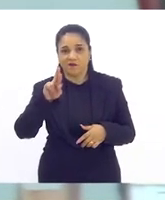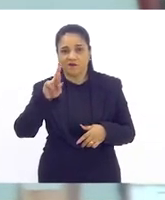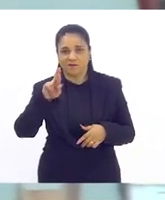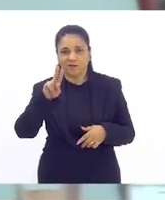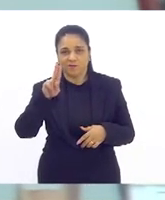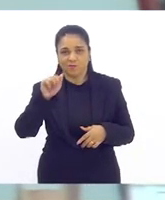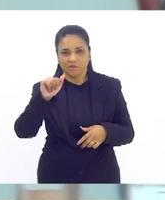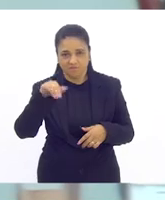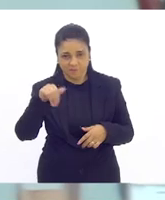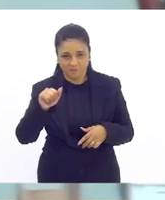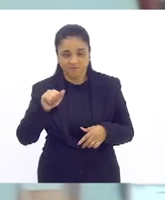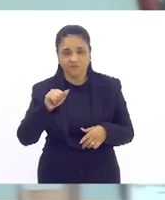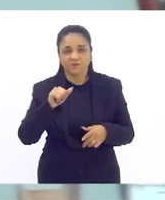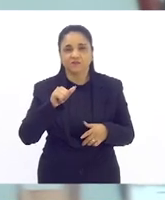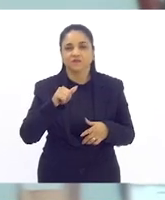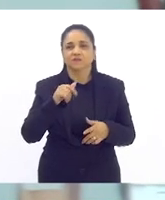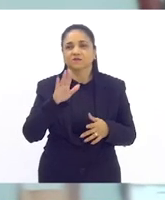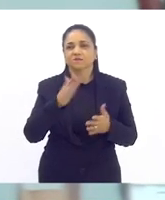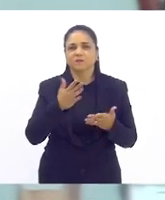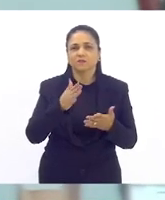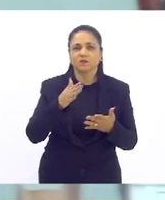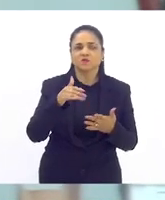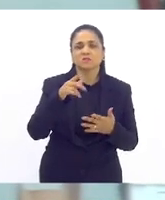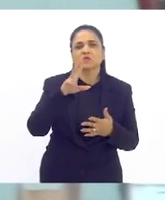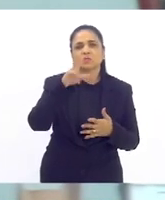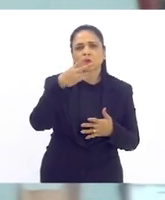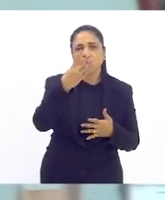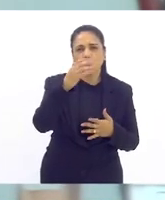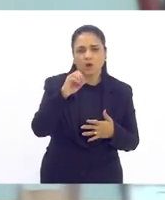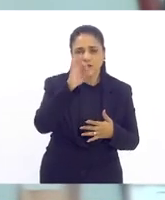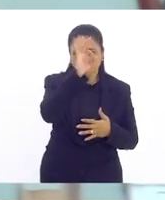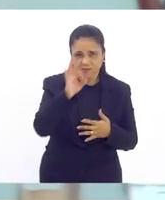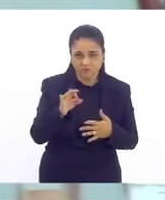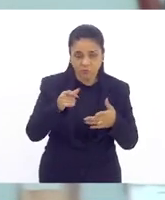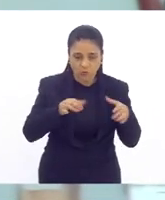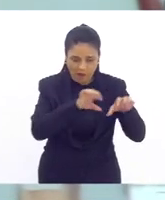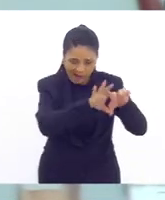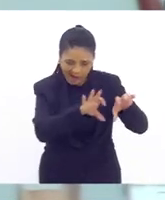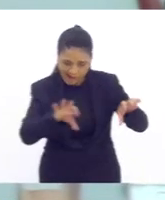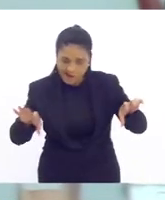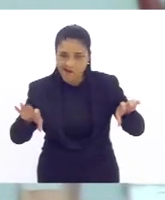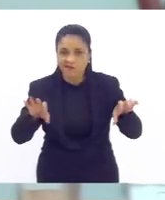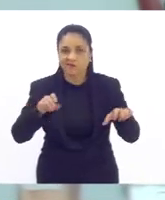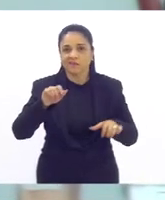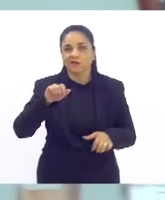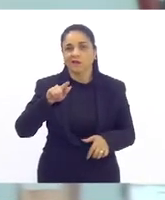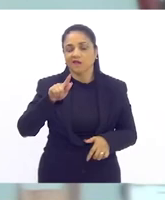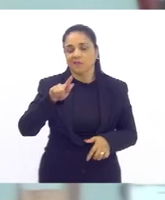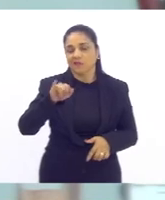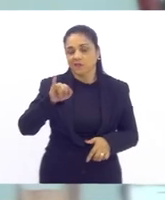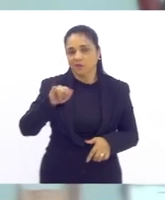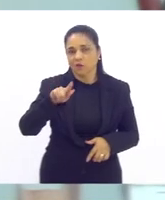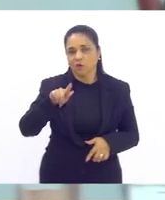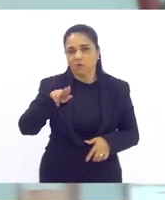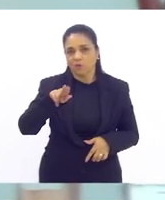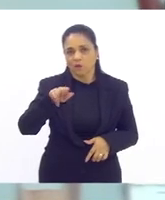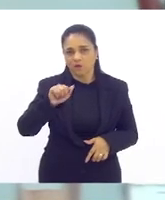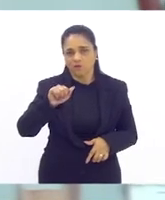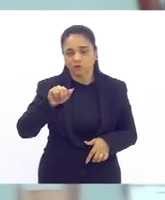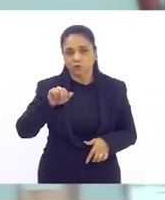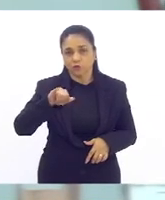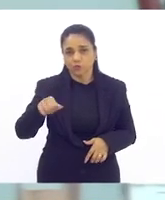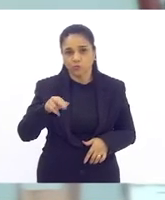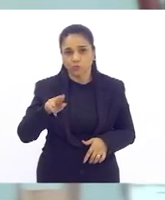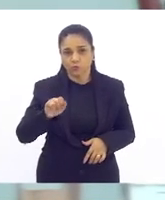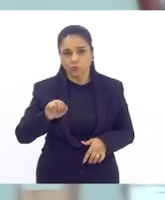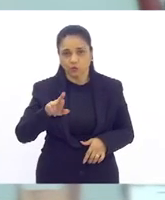da dos obstrução do canal do Itajuru e tem a previsão de terminar os outros 60% desse